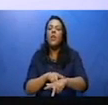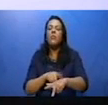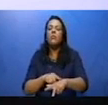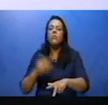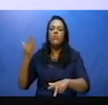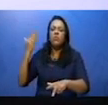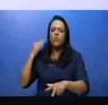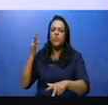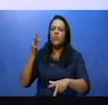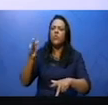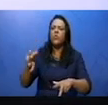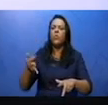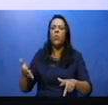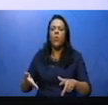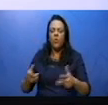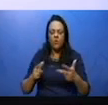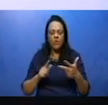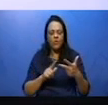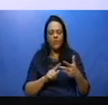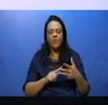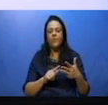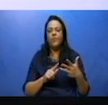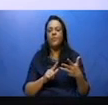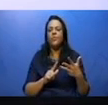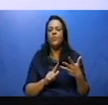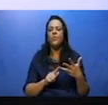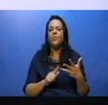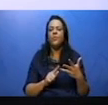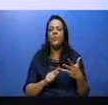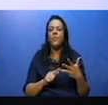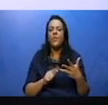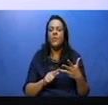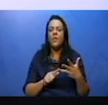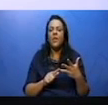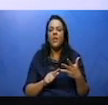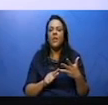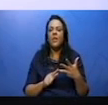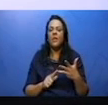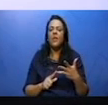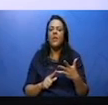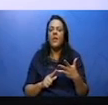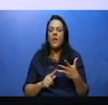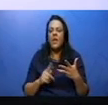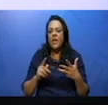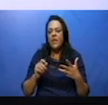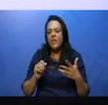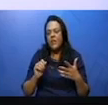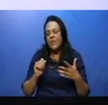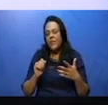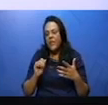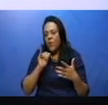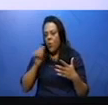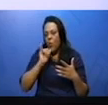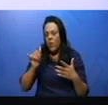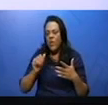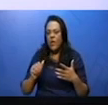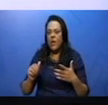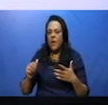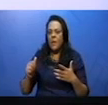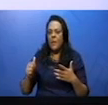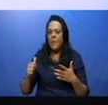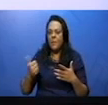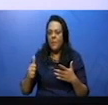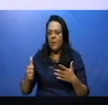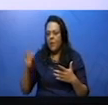tempo. Necessita de foco narrativo, se vocês vão contar essa história em primeira pessoa ou em